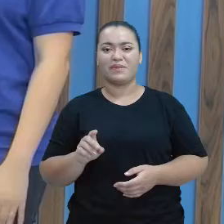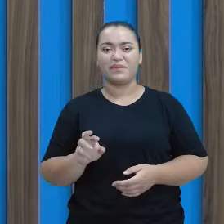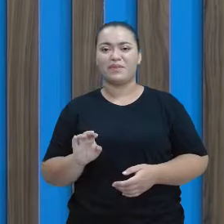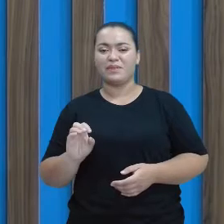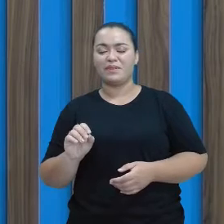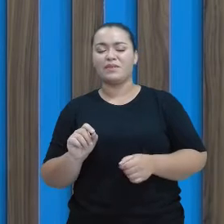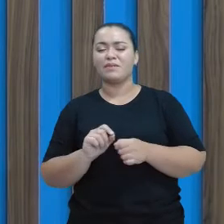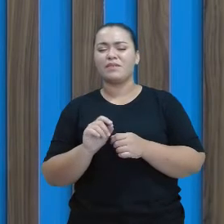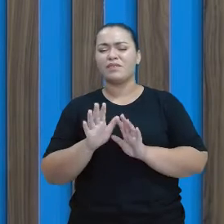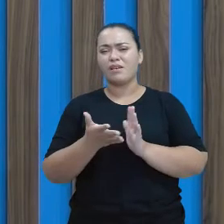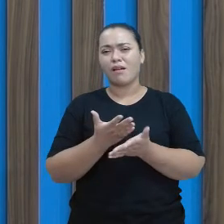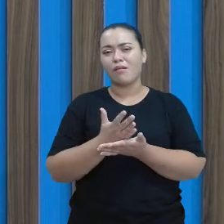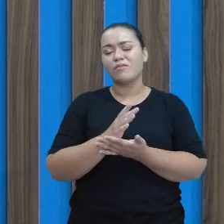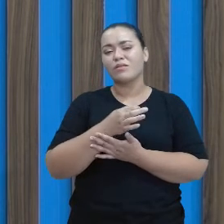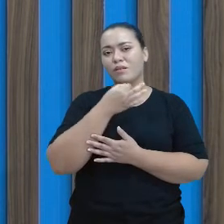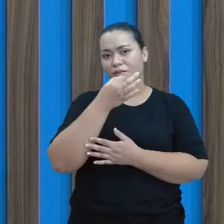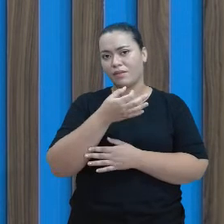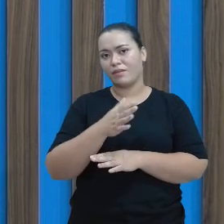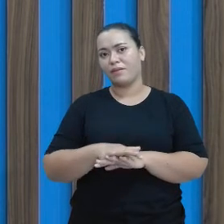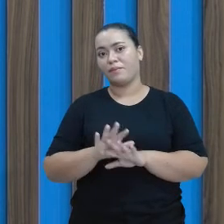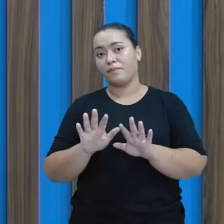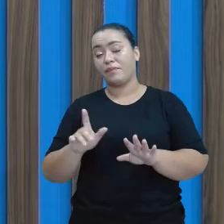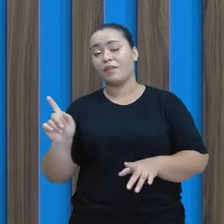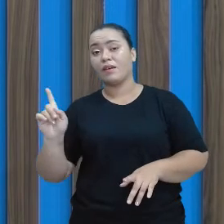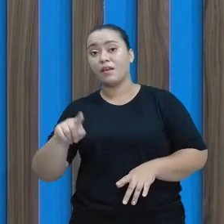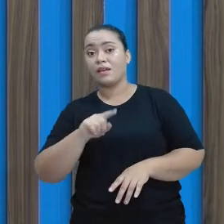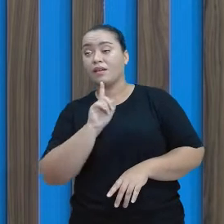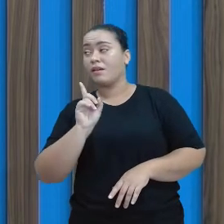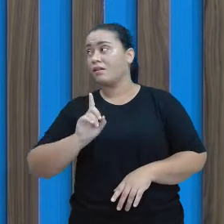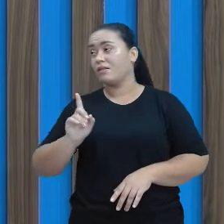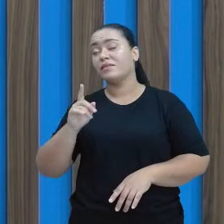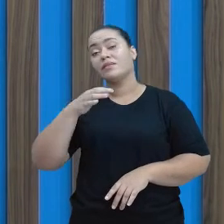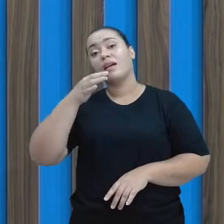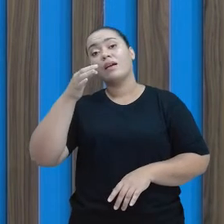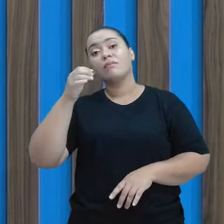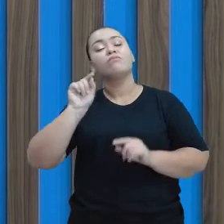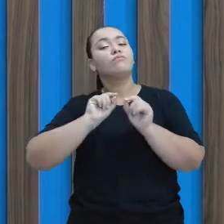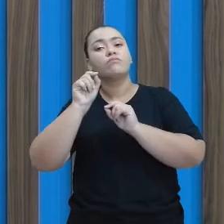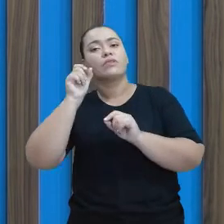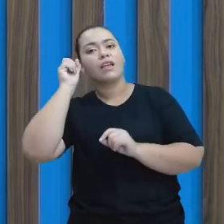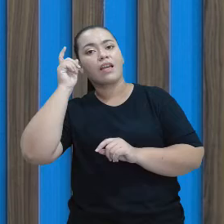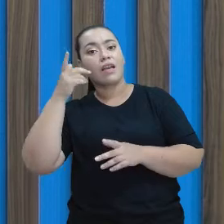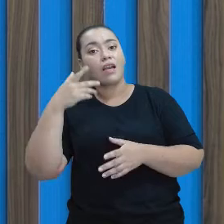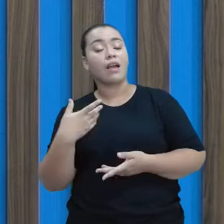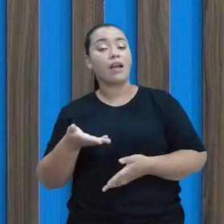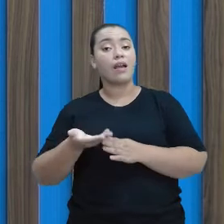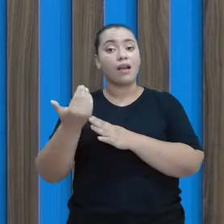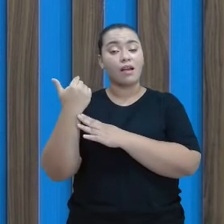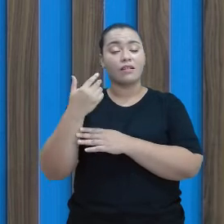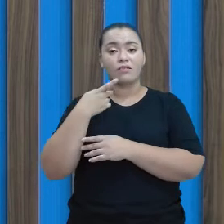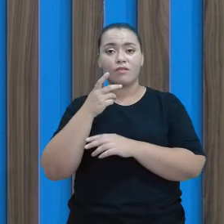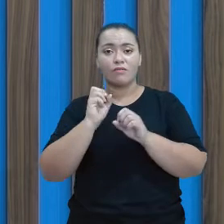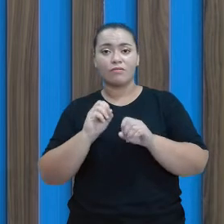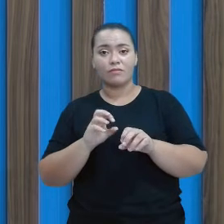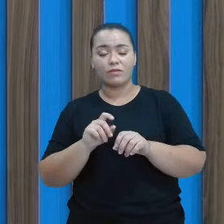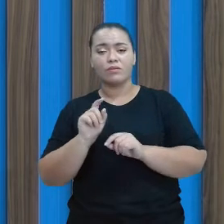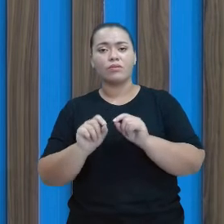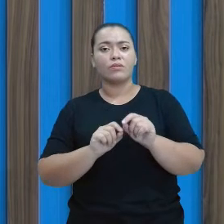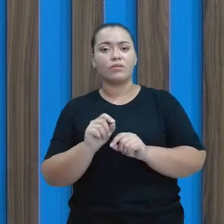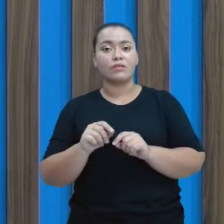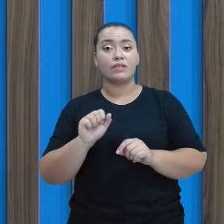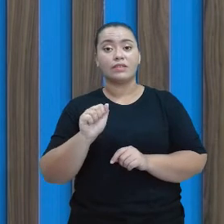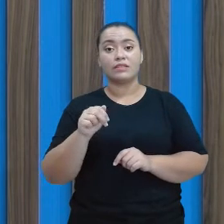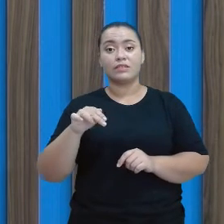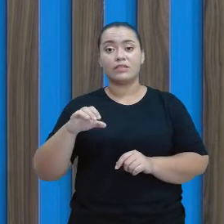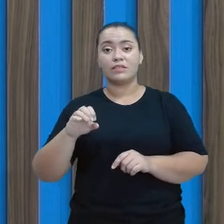aqui. Bom, pessoal, essa ideia aí de que eu falei para vocês no final da aula passada, sobre o seno de um